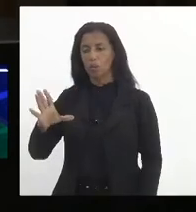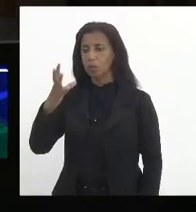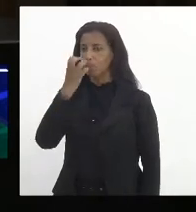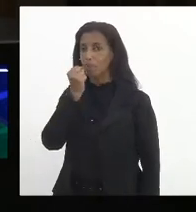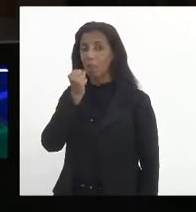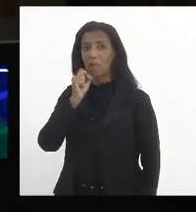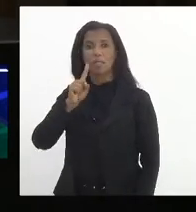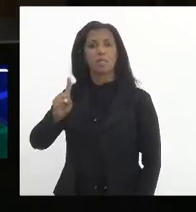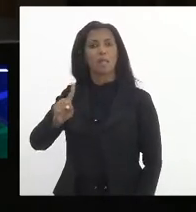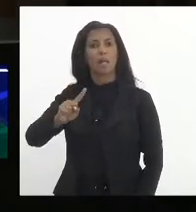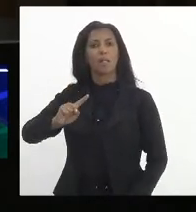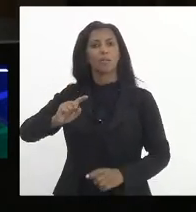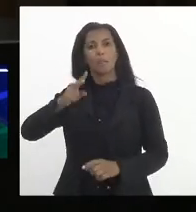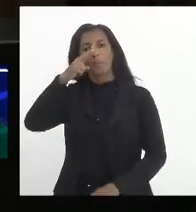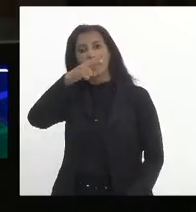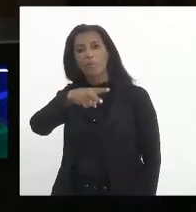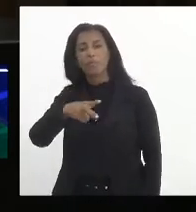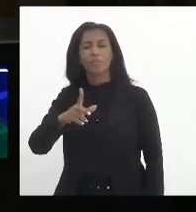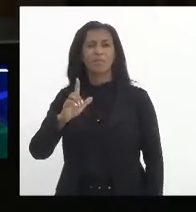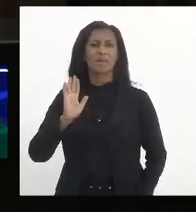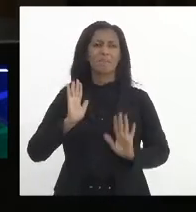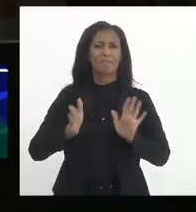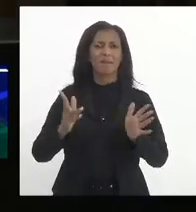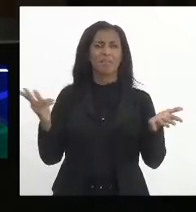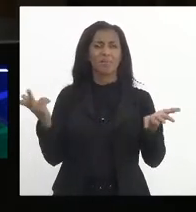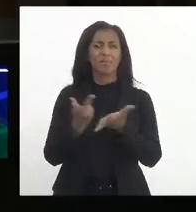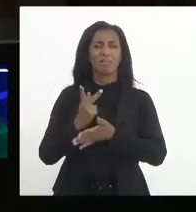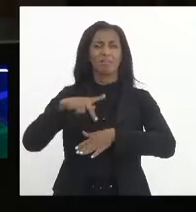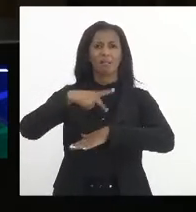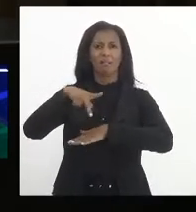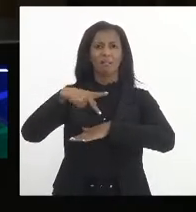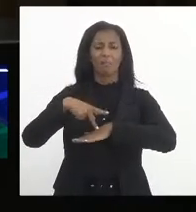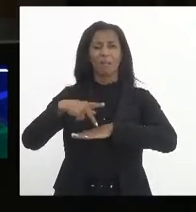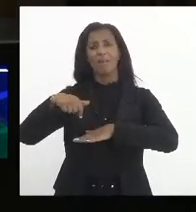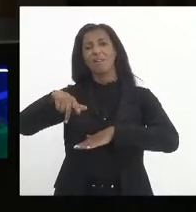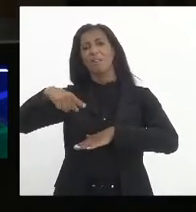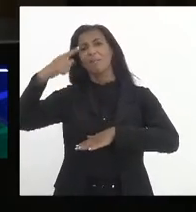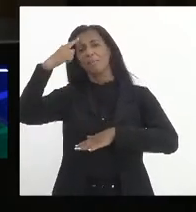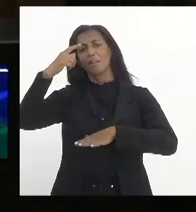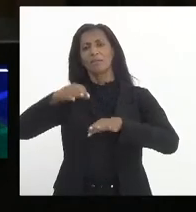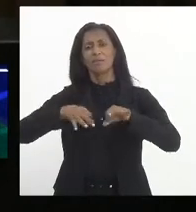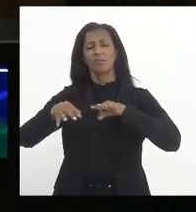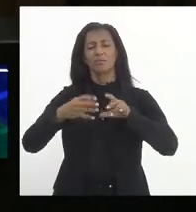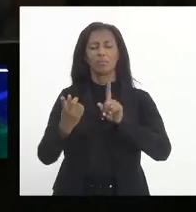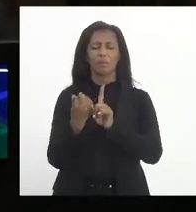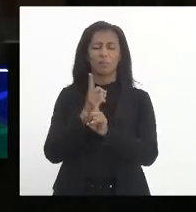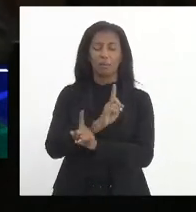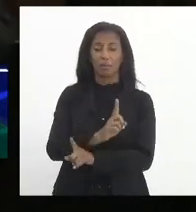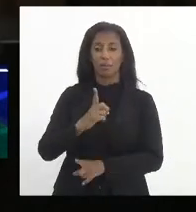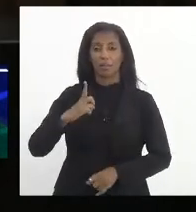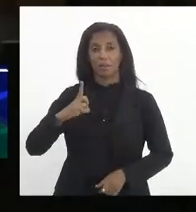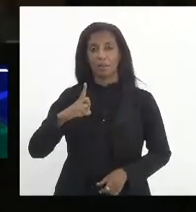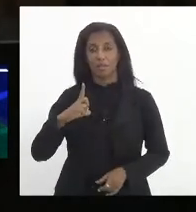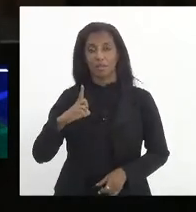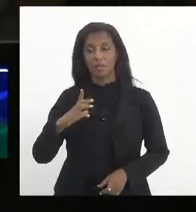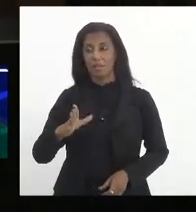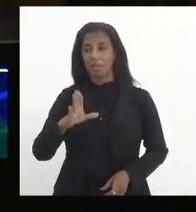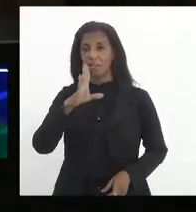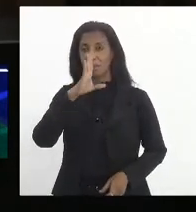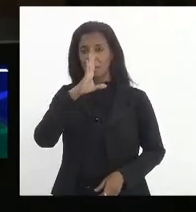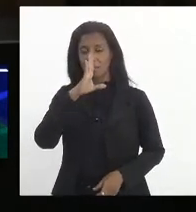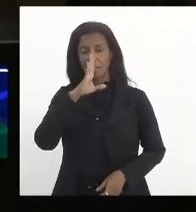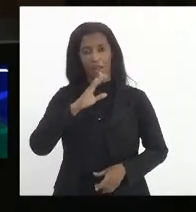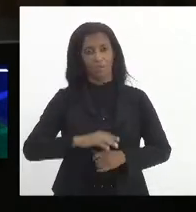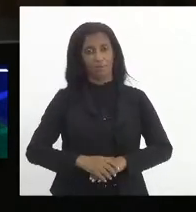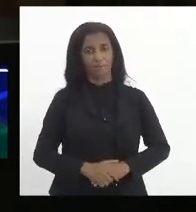silenciado pela força mas é isso que tem acontecido nesse país quem pensa de forma contrária tem sido silenciado